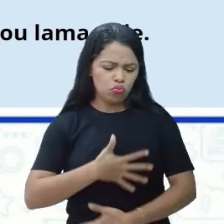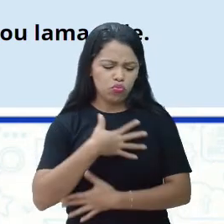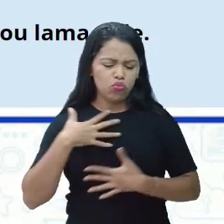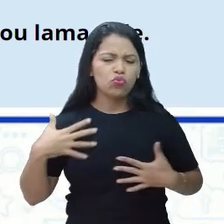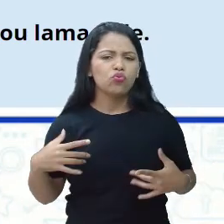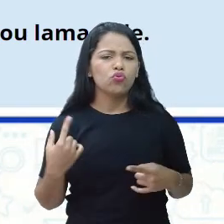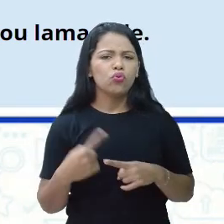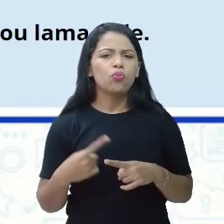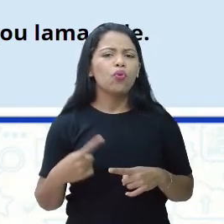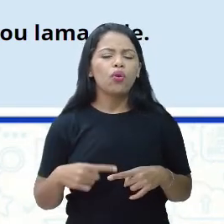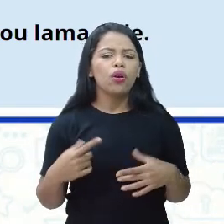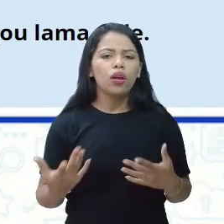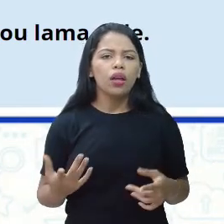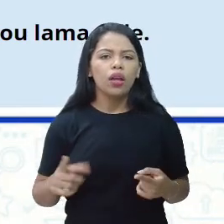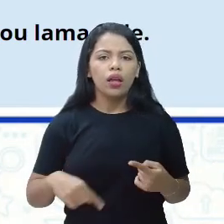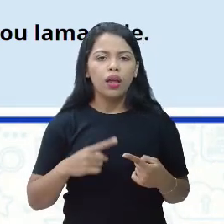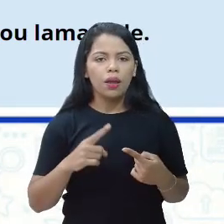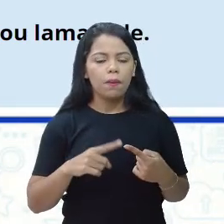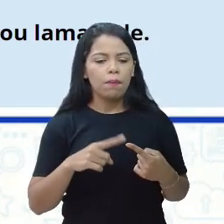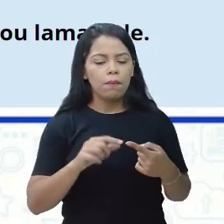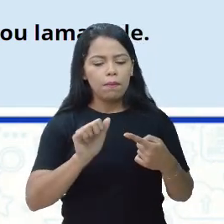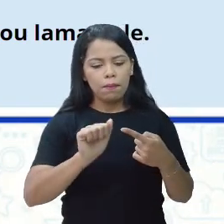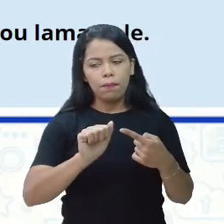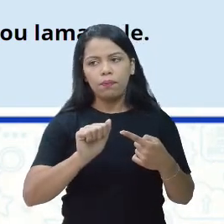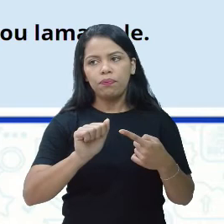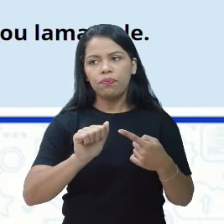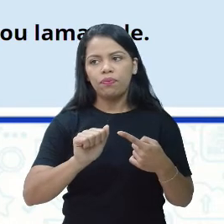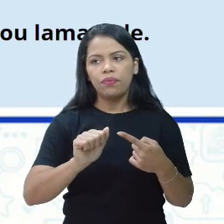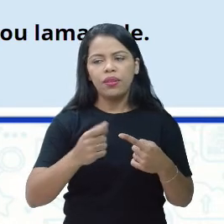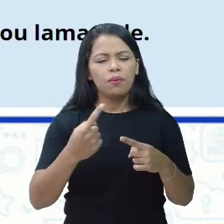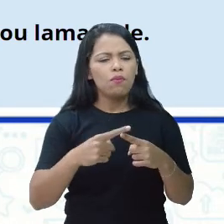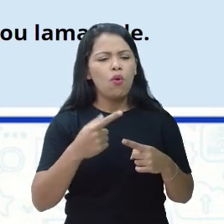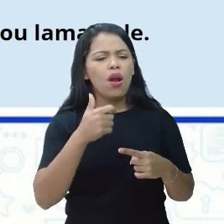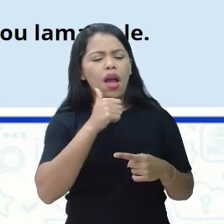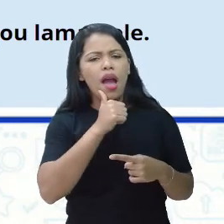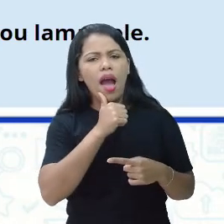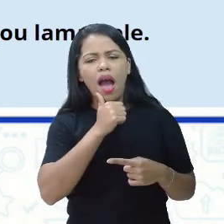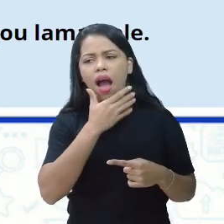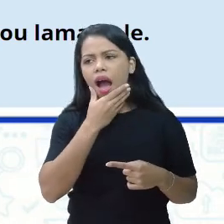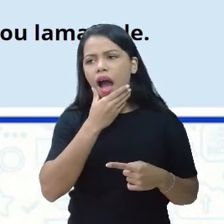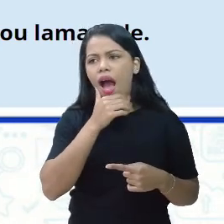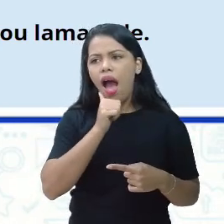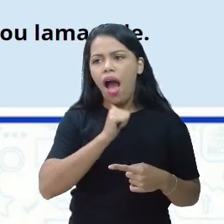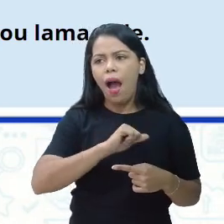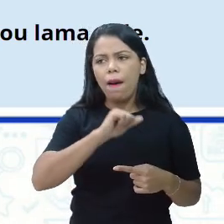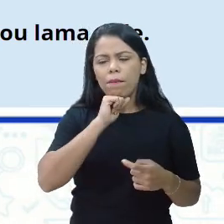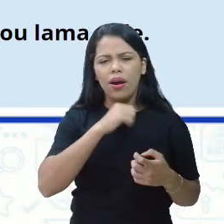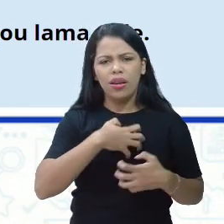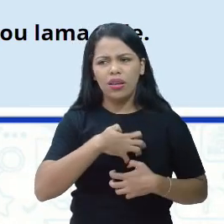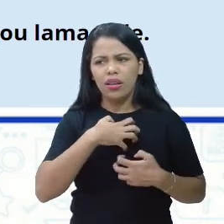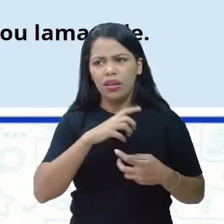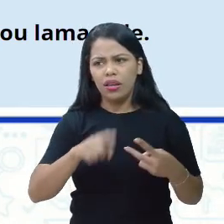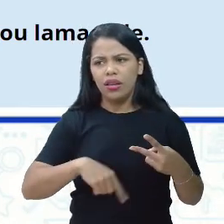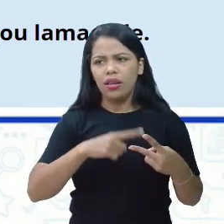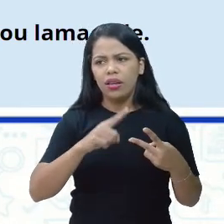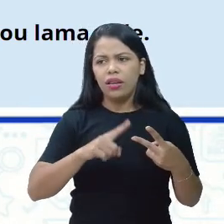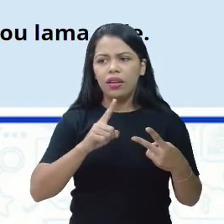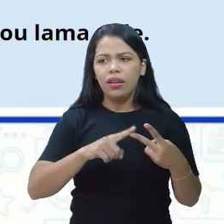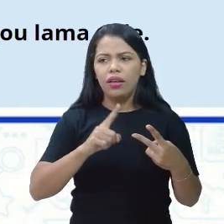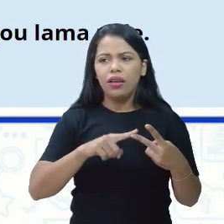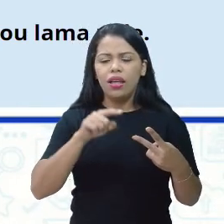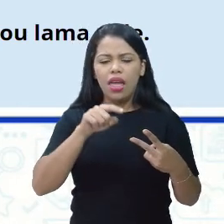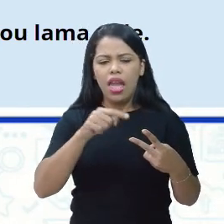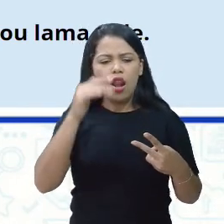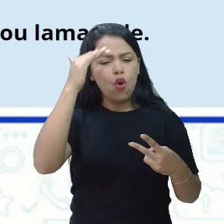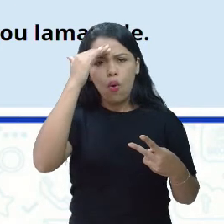Porque ele era desobediente? Era mal educado, por isso que ele se sujou de lama? Ou o carro